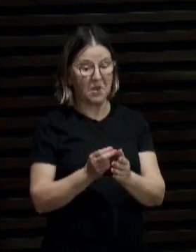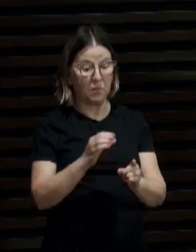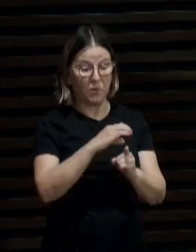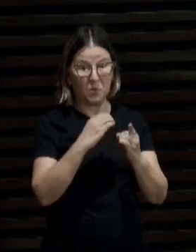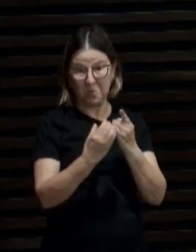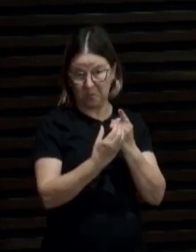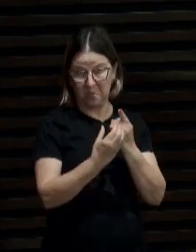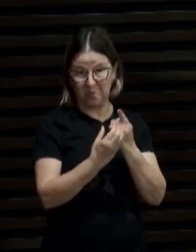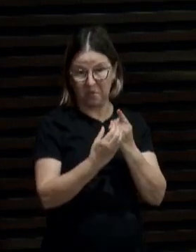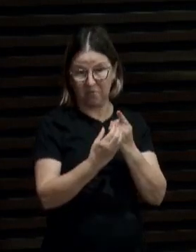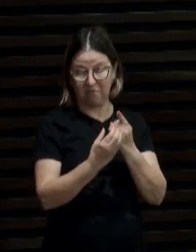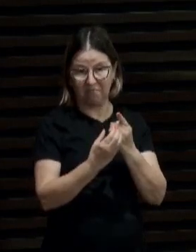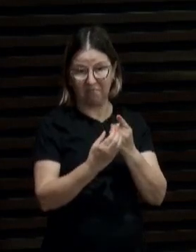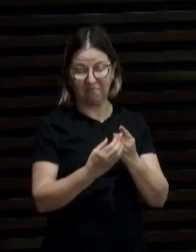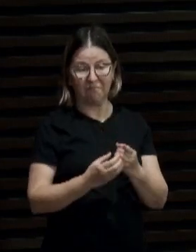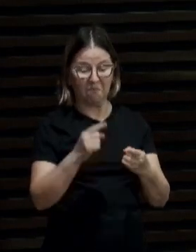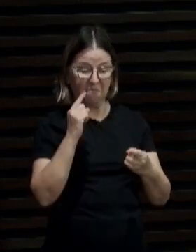falta.